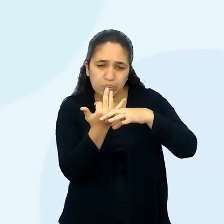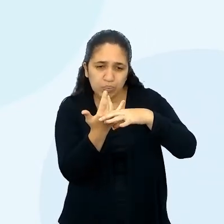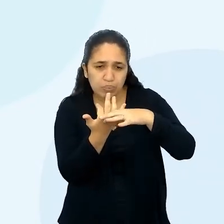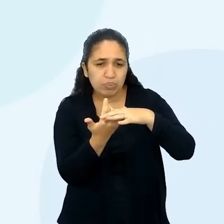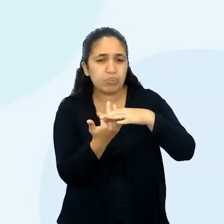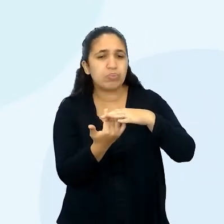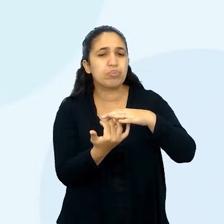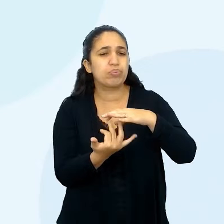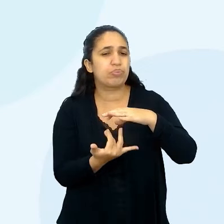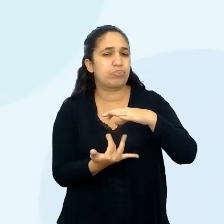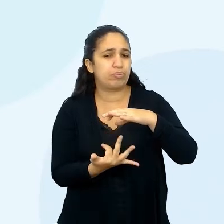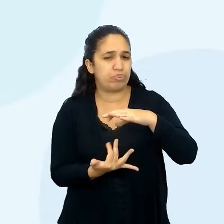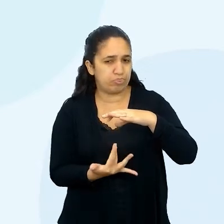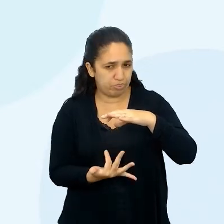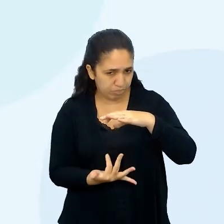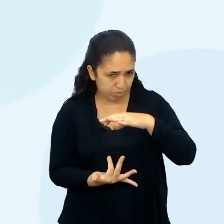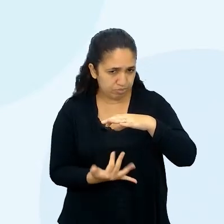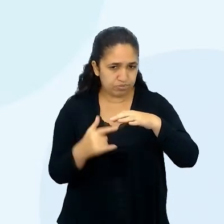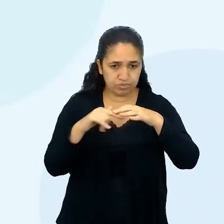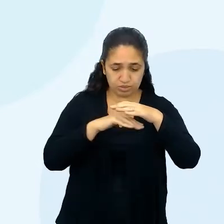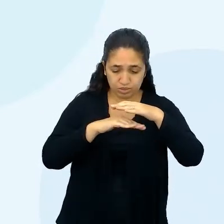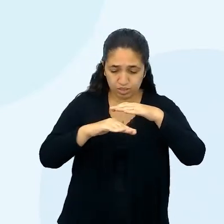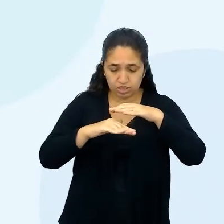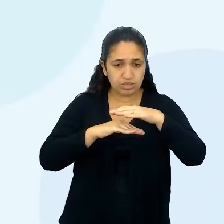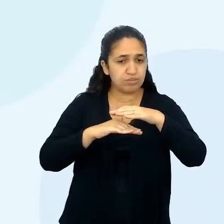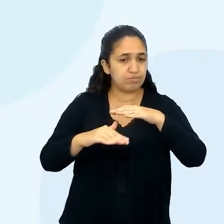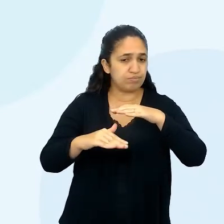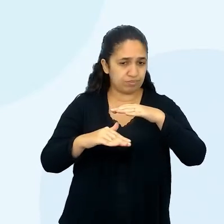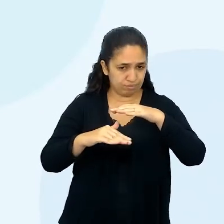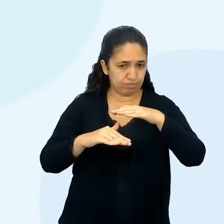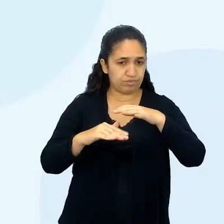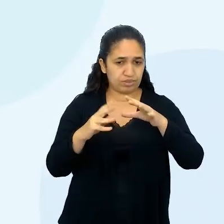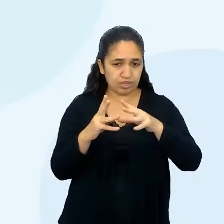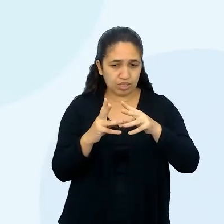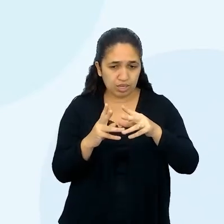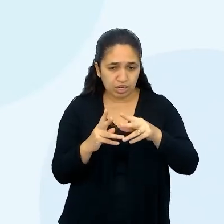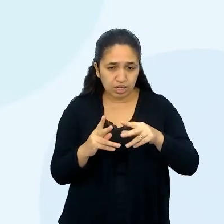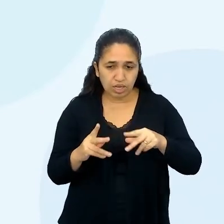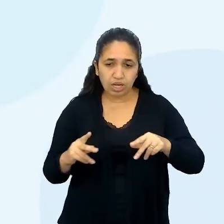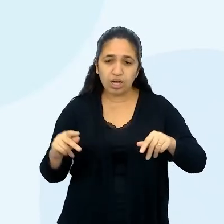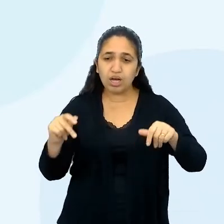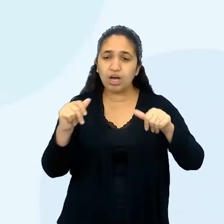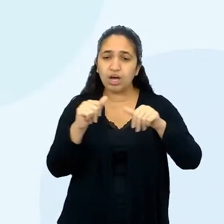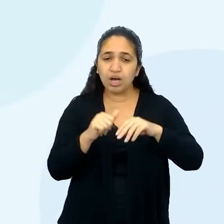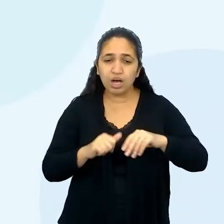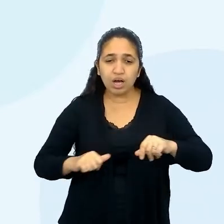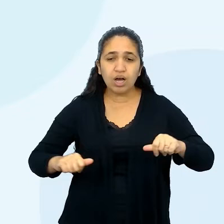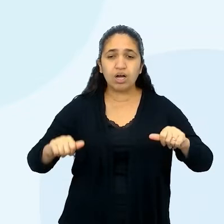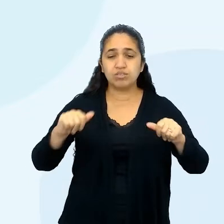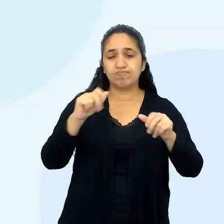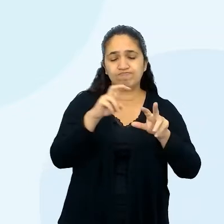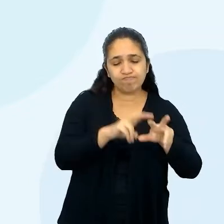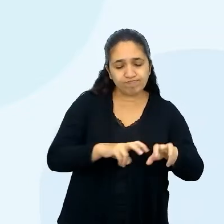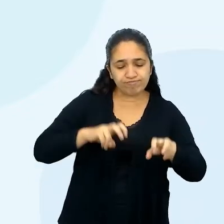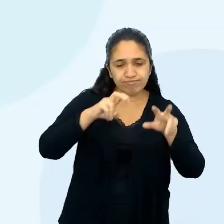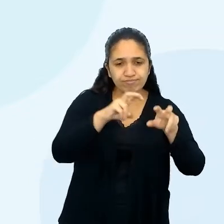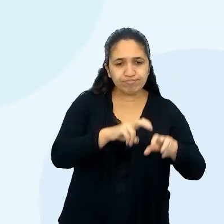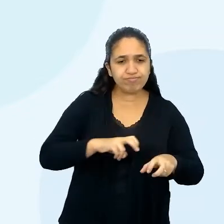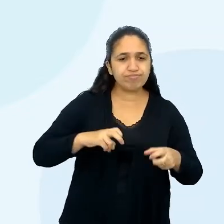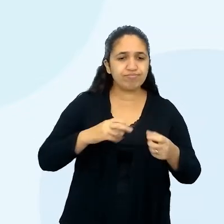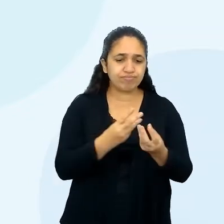no solo, o volume de água que fica armazenado, a areação do solo e a facilidade